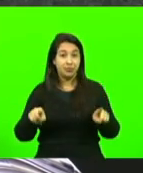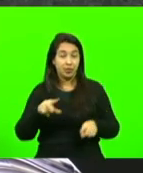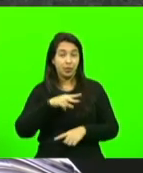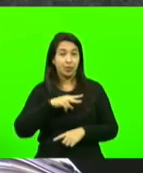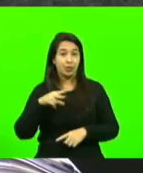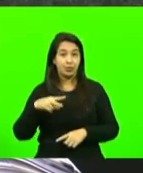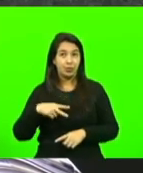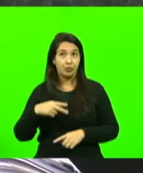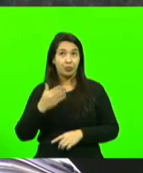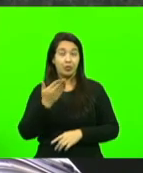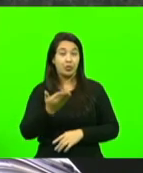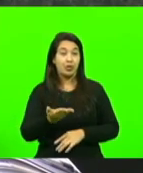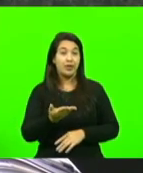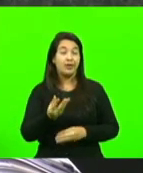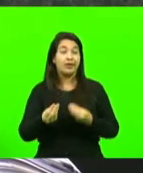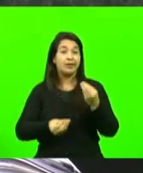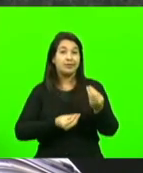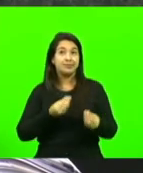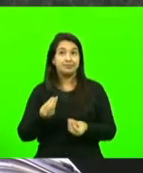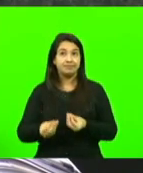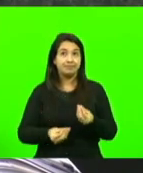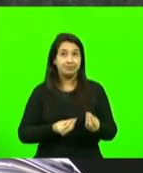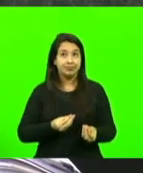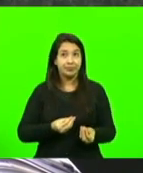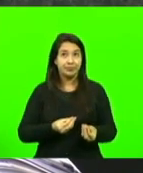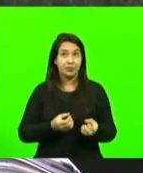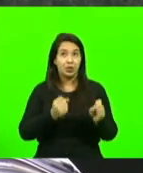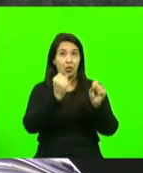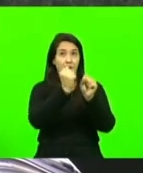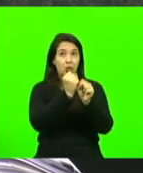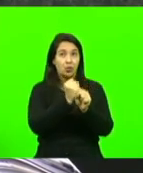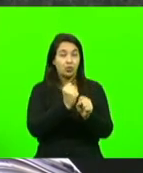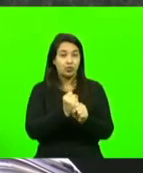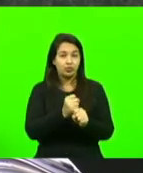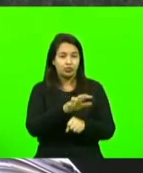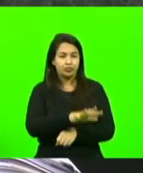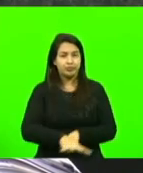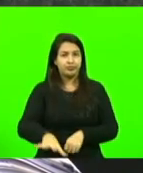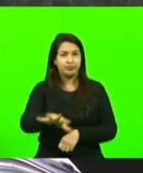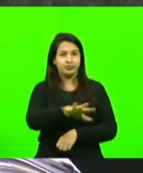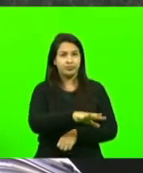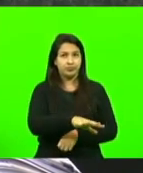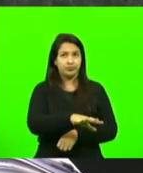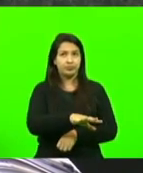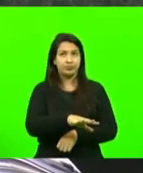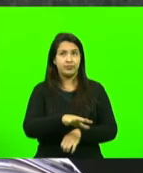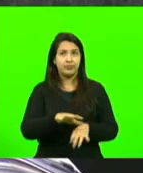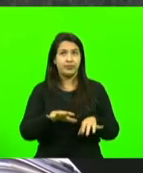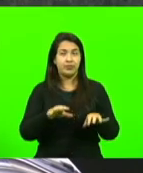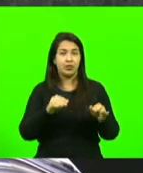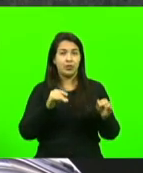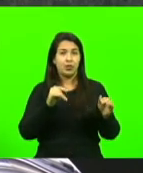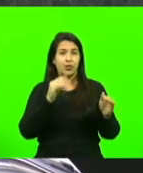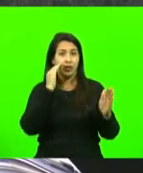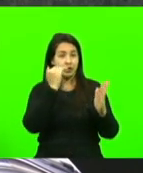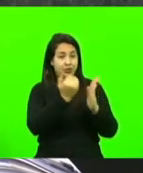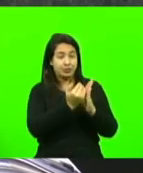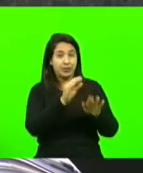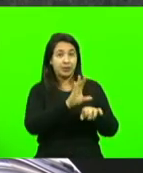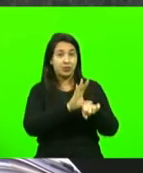ele está lá para construir um ambiente onde predomine o que tá na Constituição